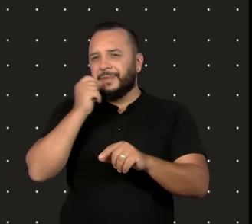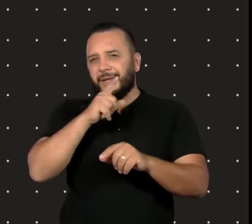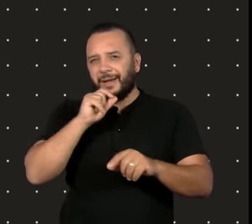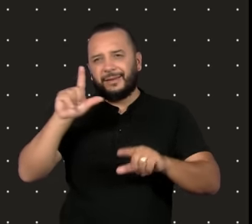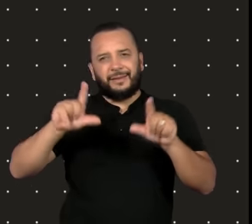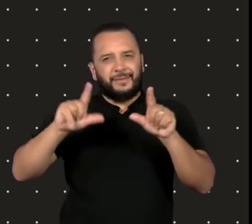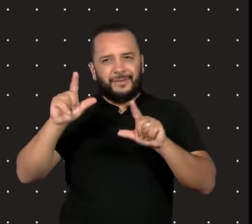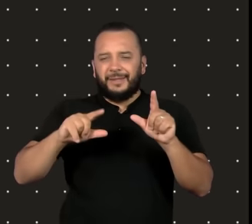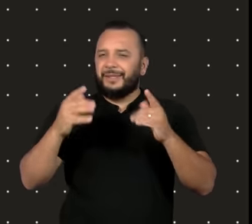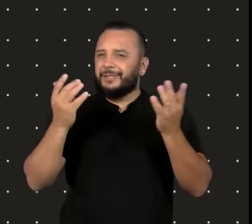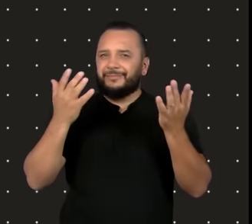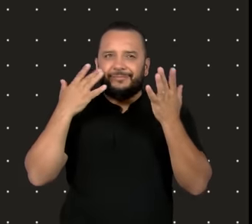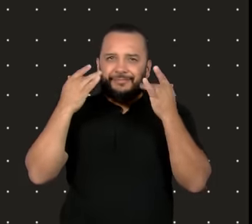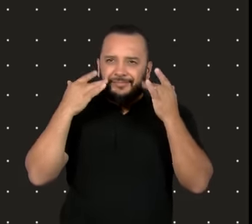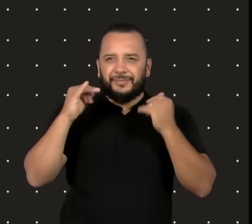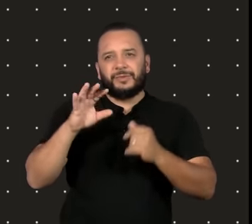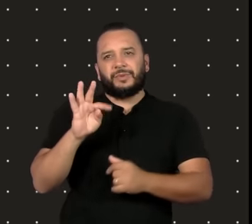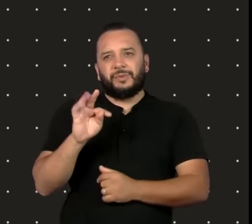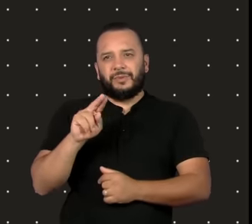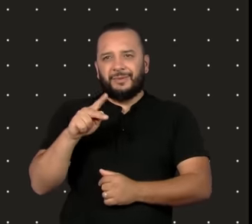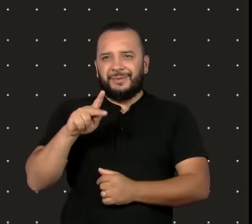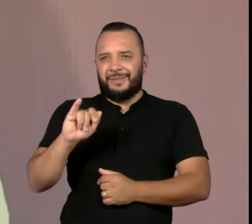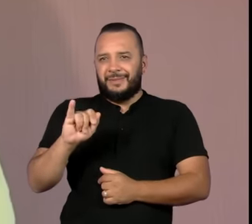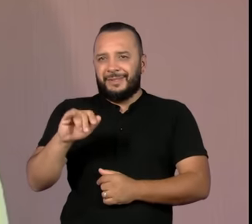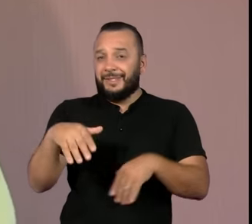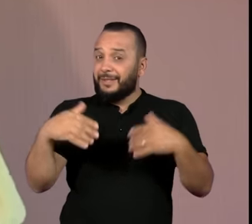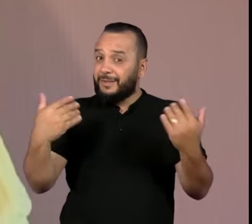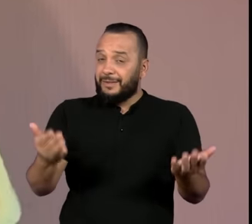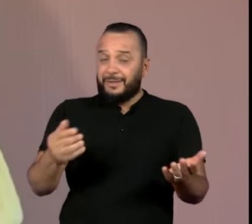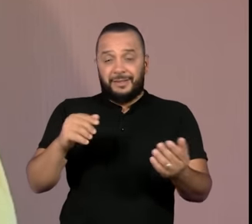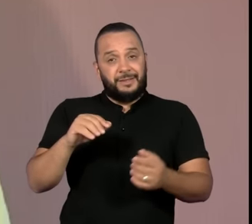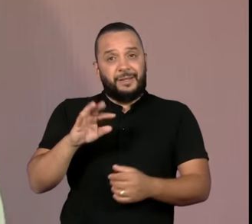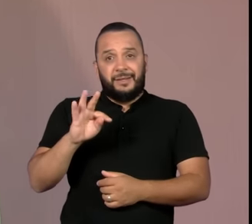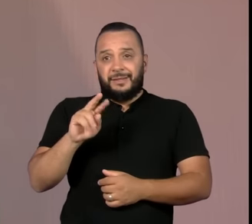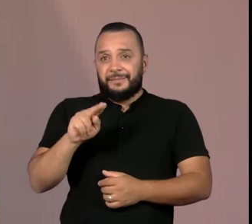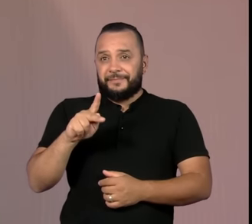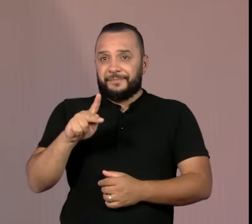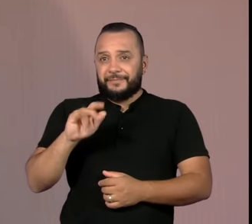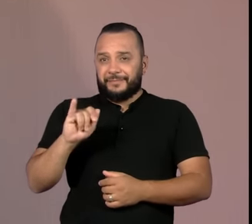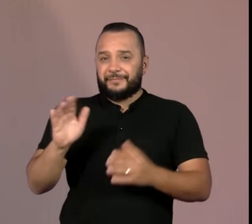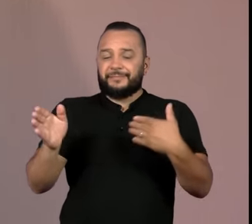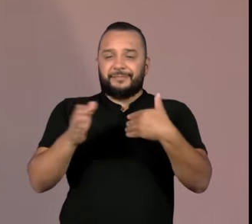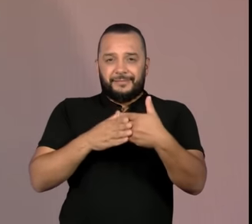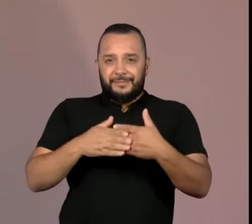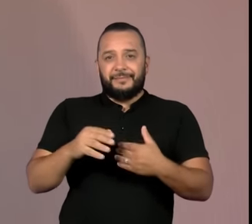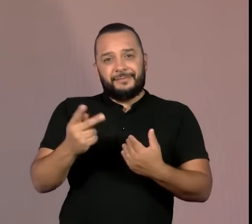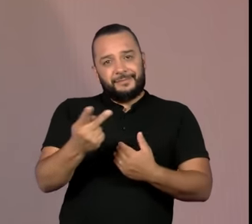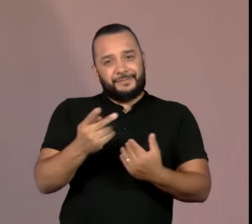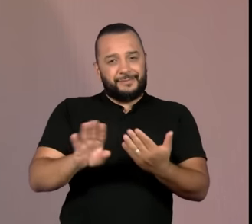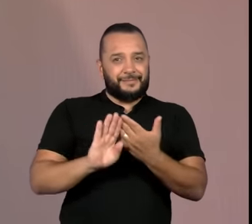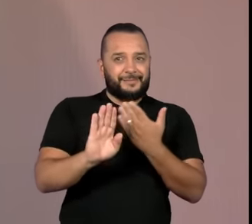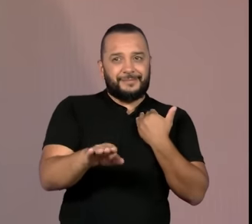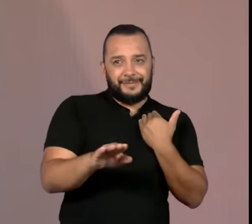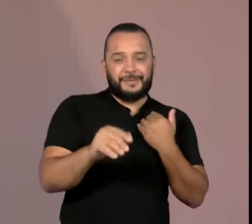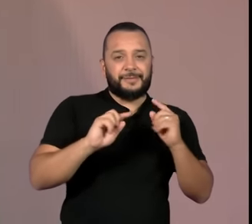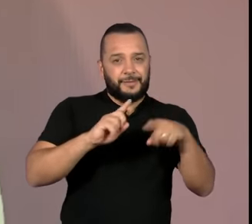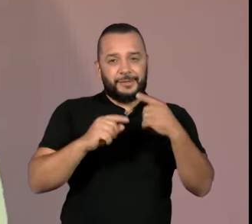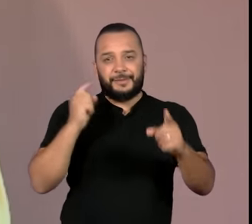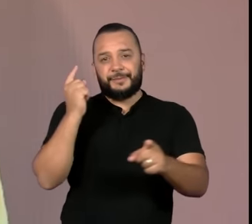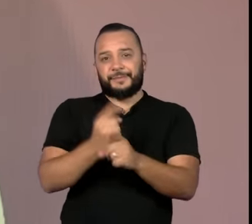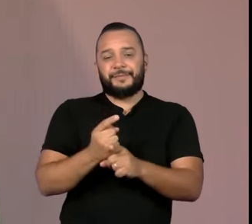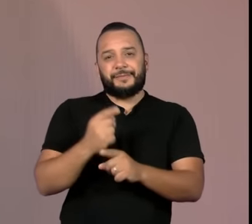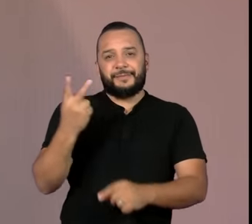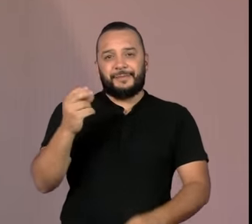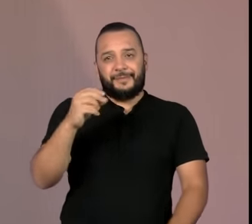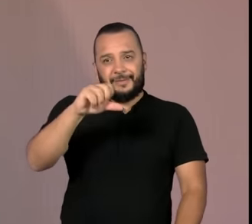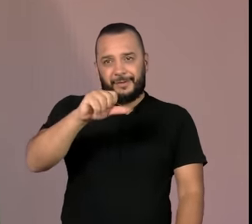Tupi. Enfim, a Tupi terminou, a gente se afastou e fomos nos reencontrar, para alegria minha, em 2009, quando